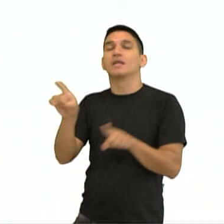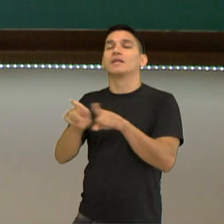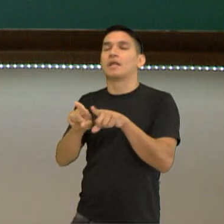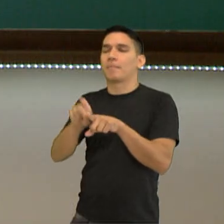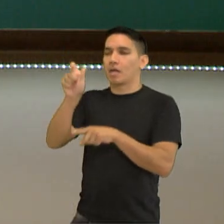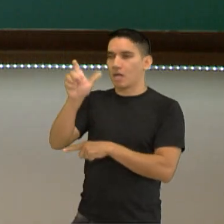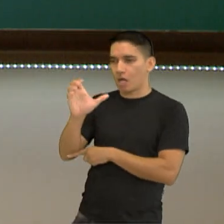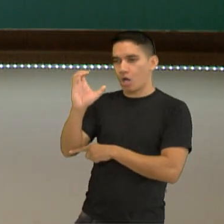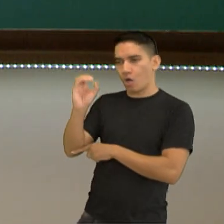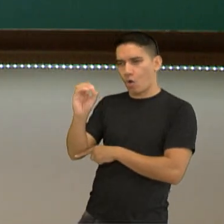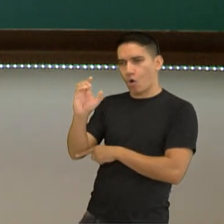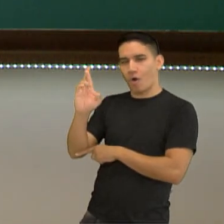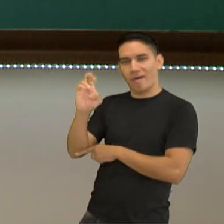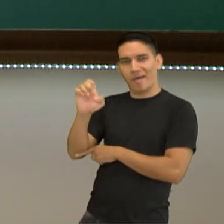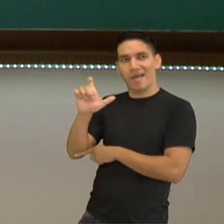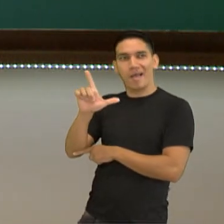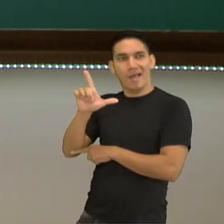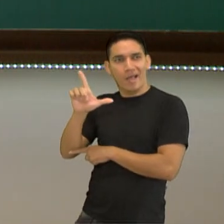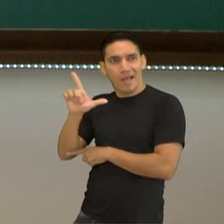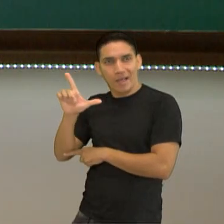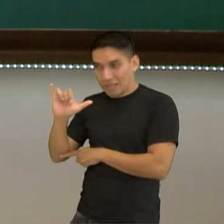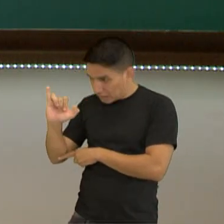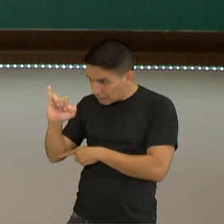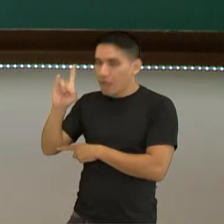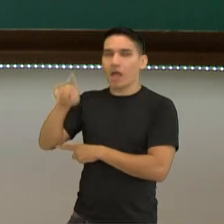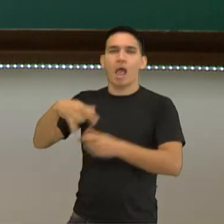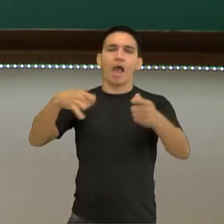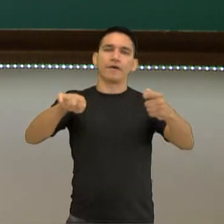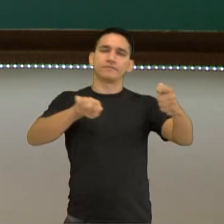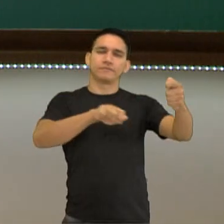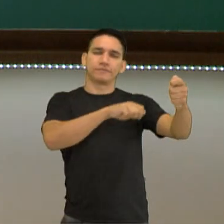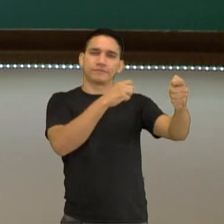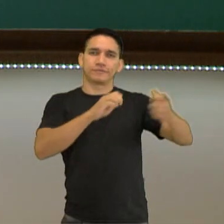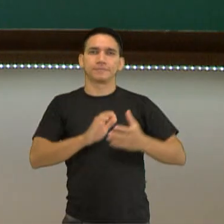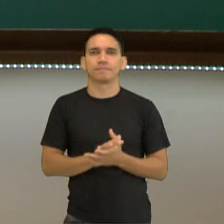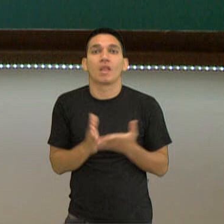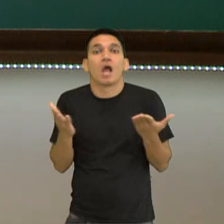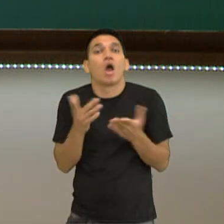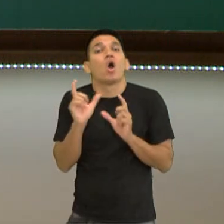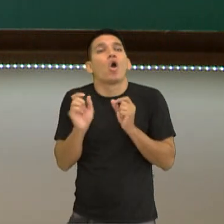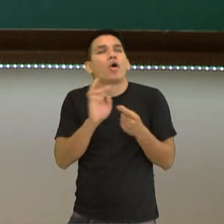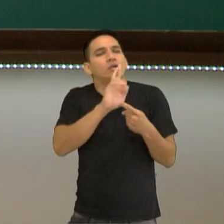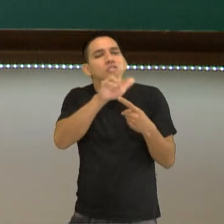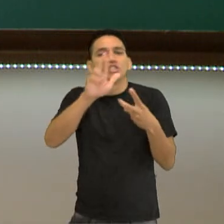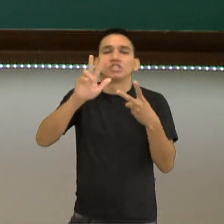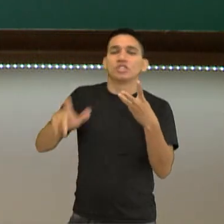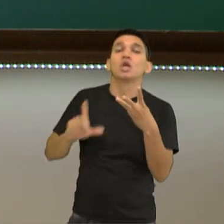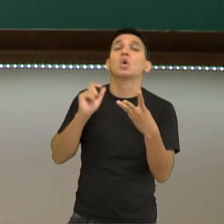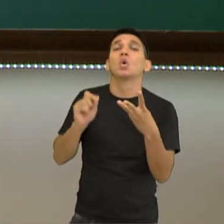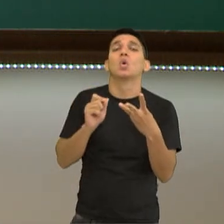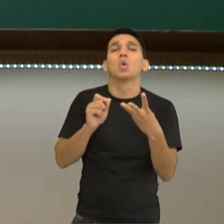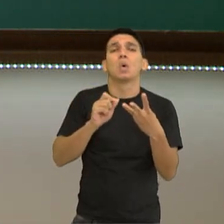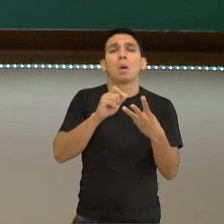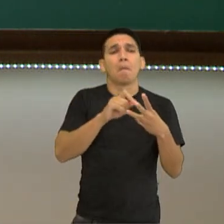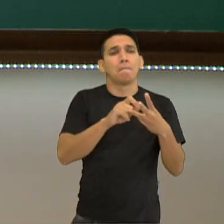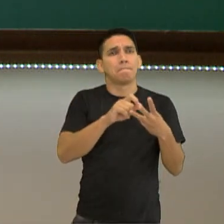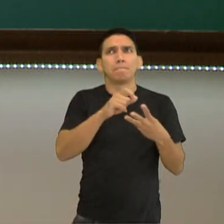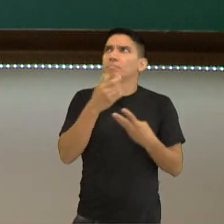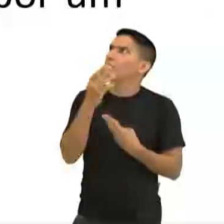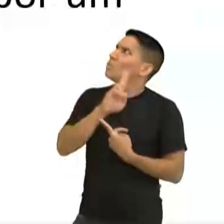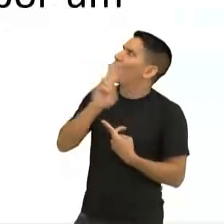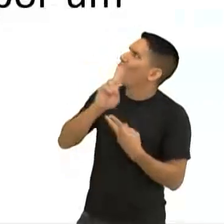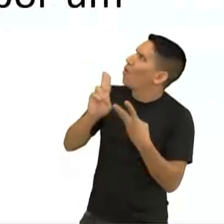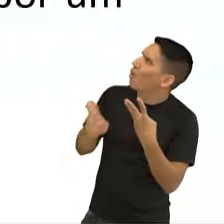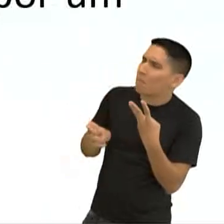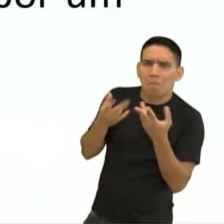é virtuosíssimo no violino. Agora vamos à diferença que a gente tem: o piano, o cravo e o órgão. Pessoal,